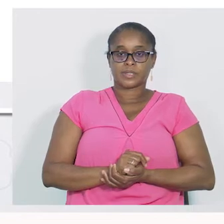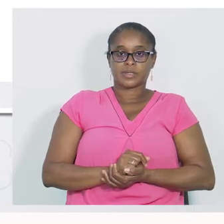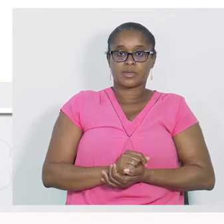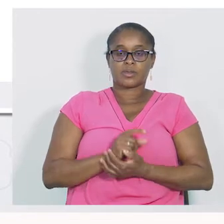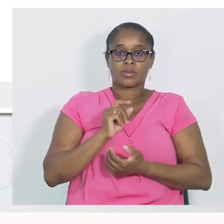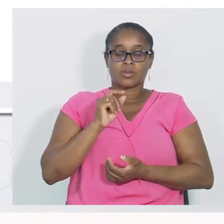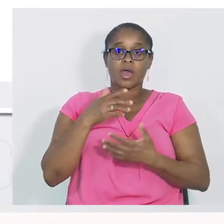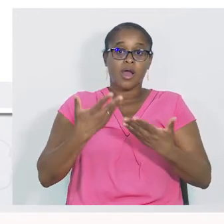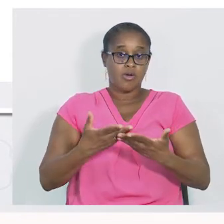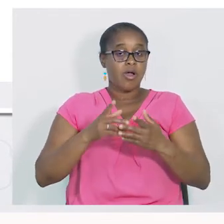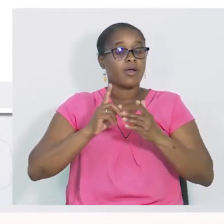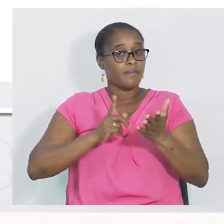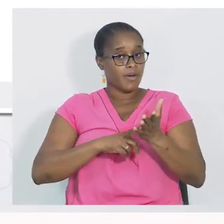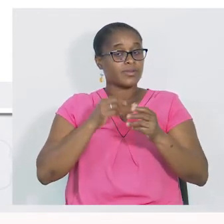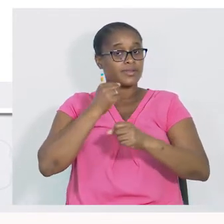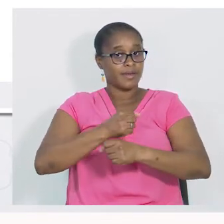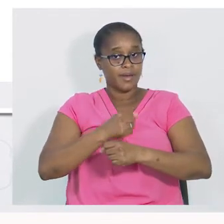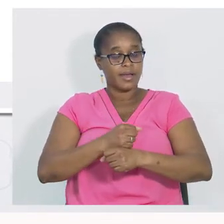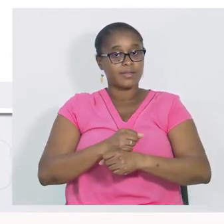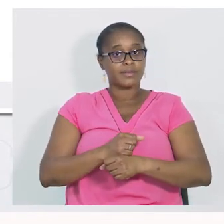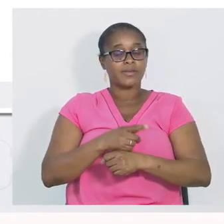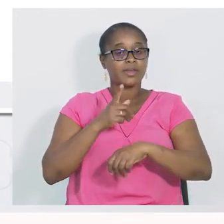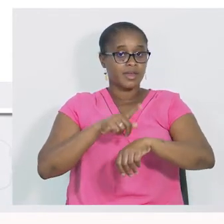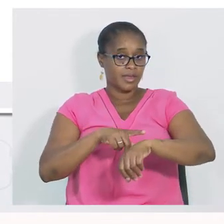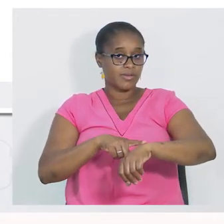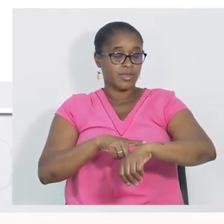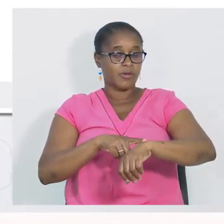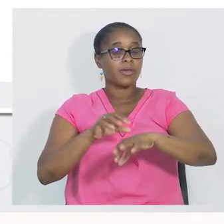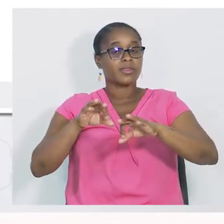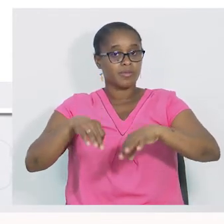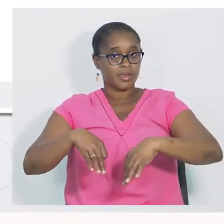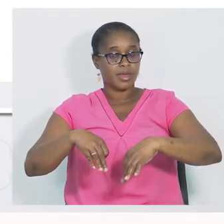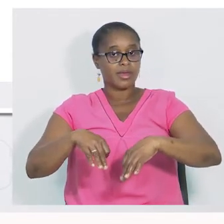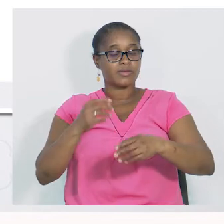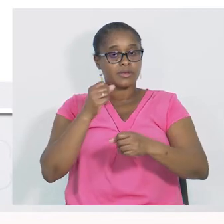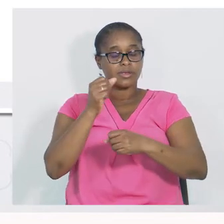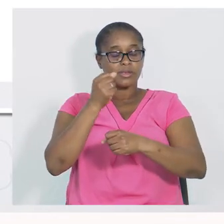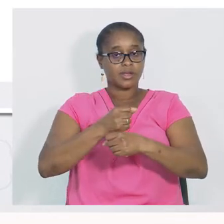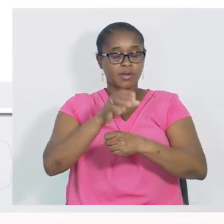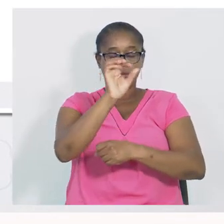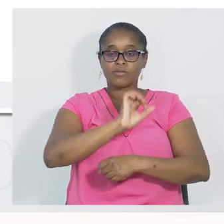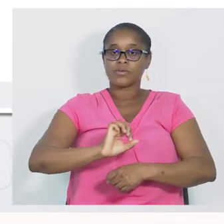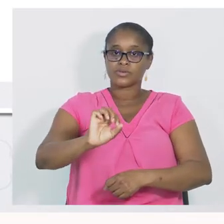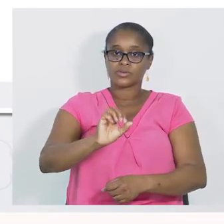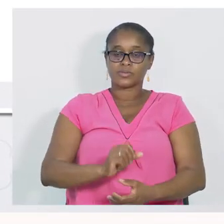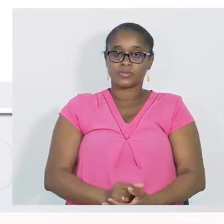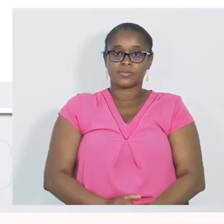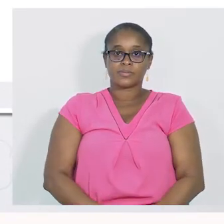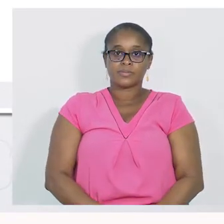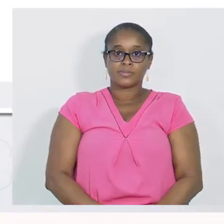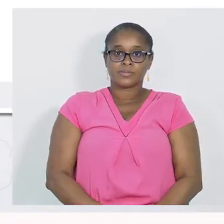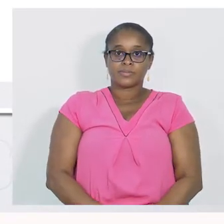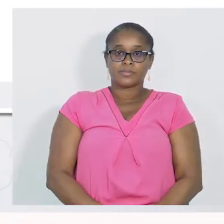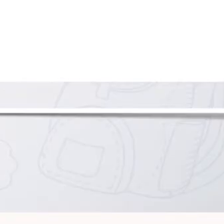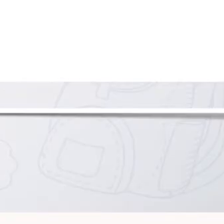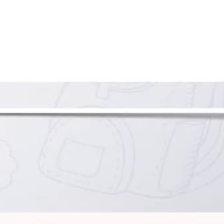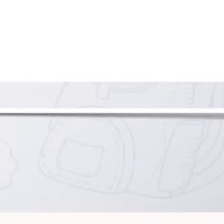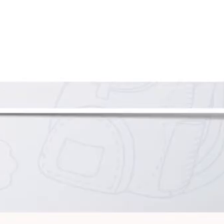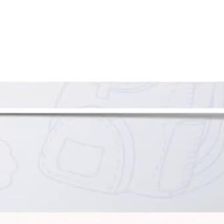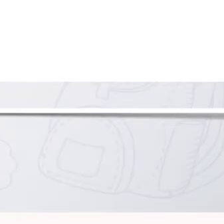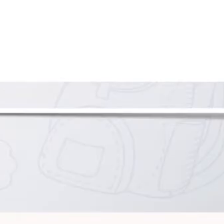não variam. E feminino, temos esta, essa, aquela, a mesma, a outra, não